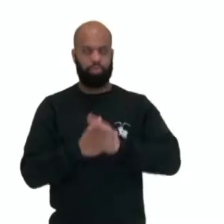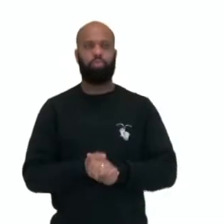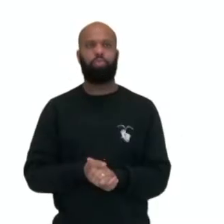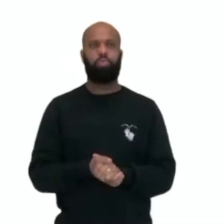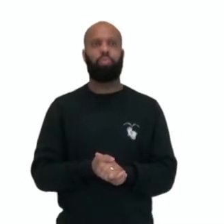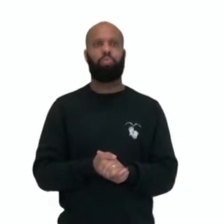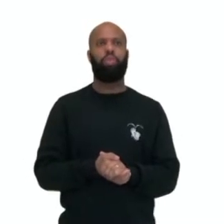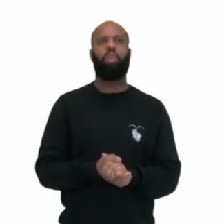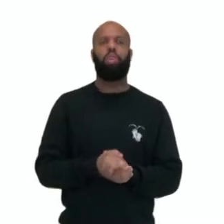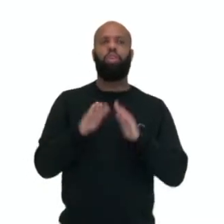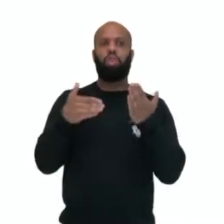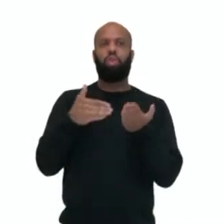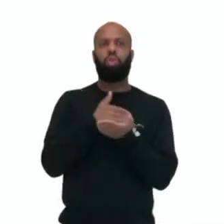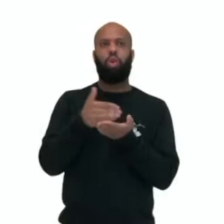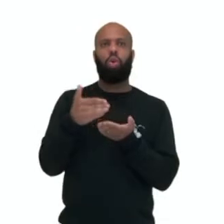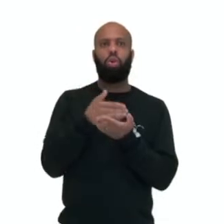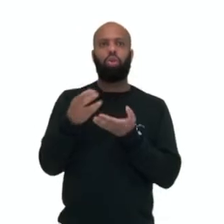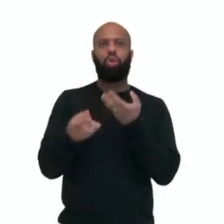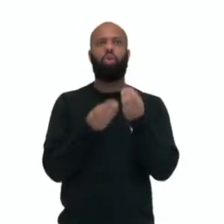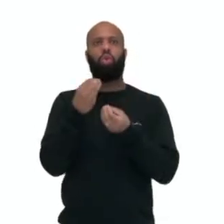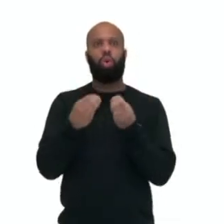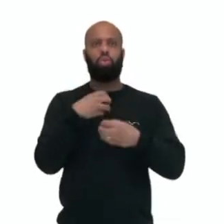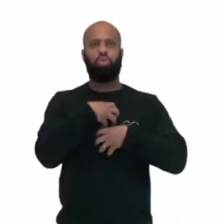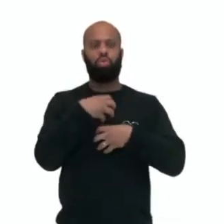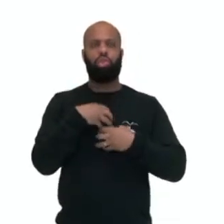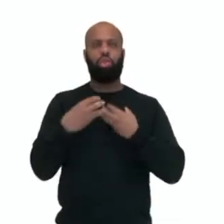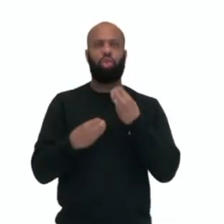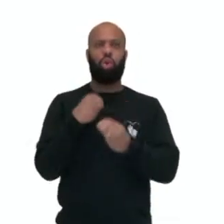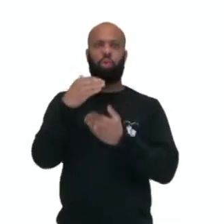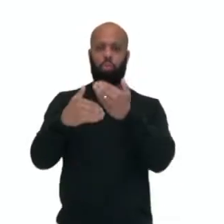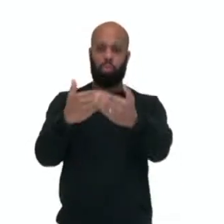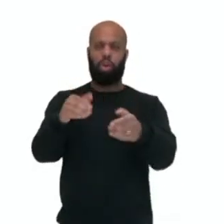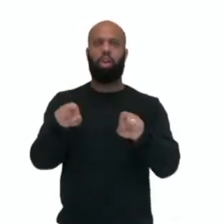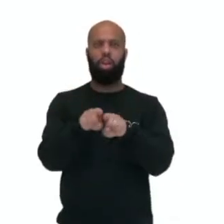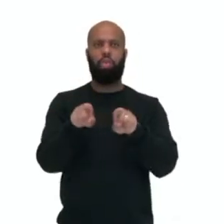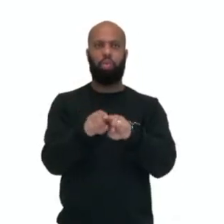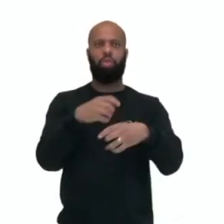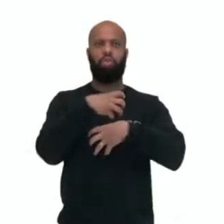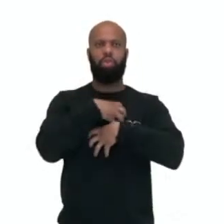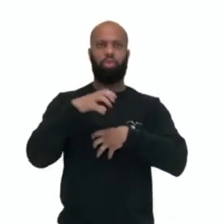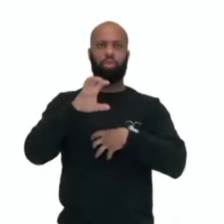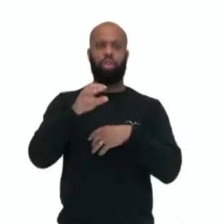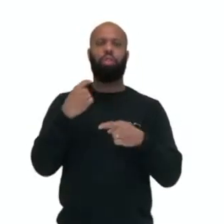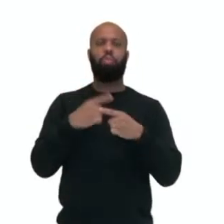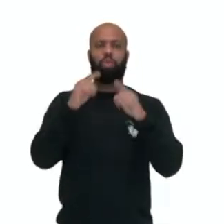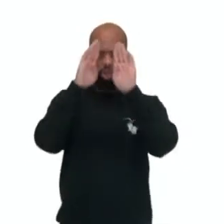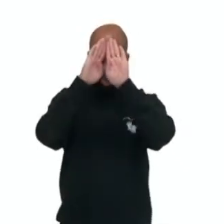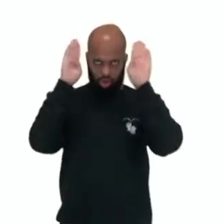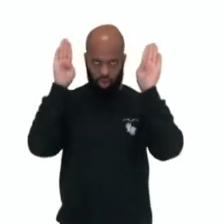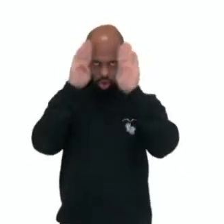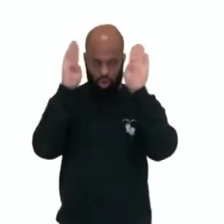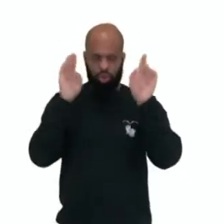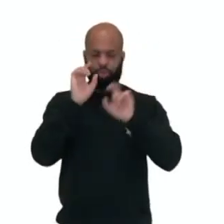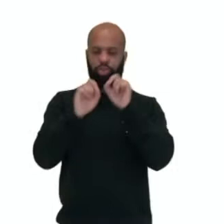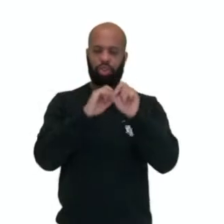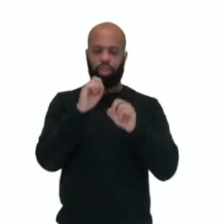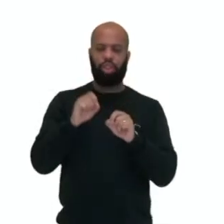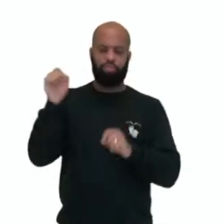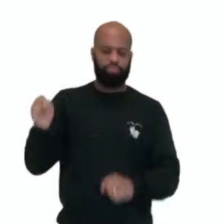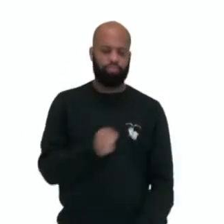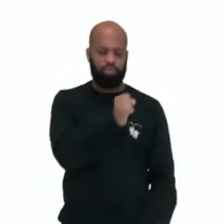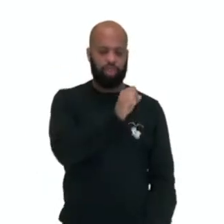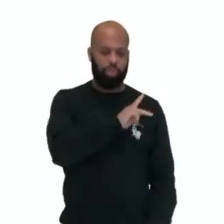Mello. Como começou essa insatisfação? Como ela cresceu, essa insatisfação? O Collor assumiu a presidência tomando